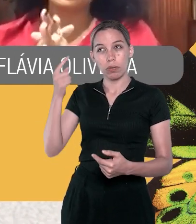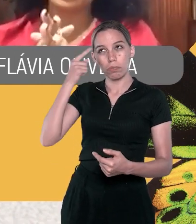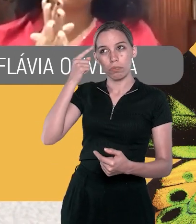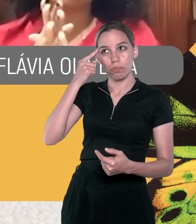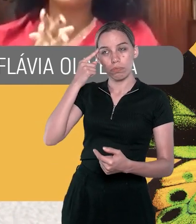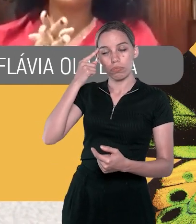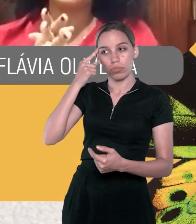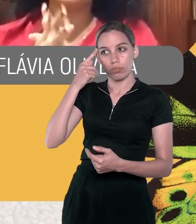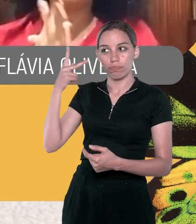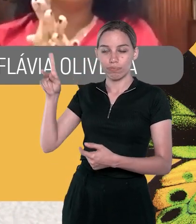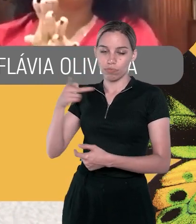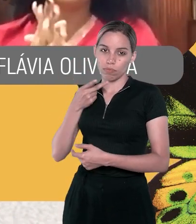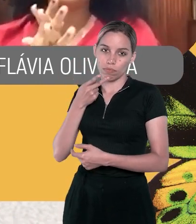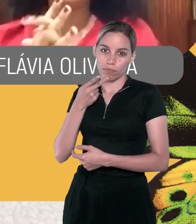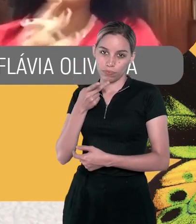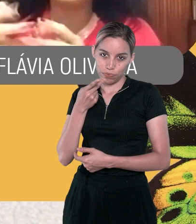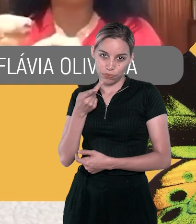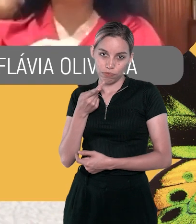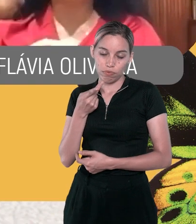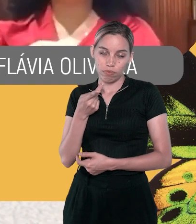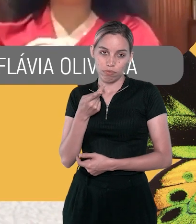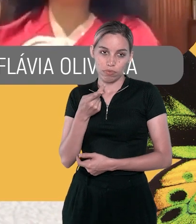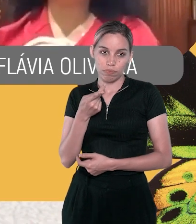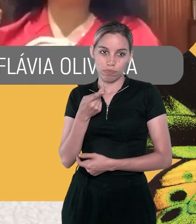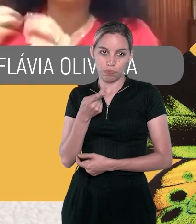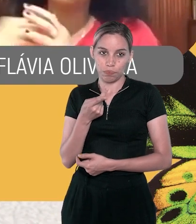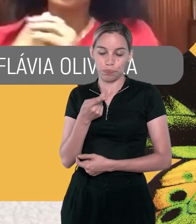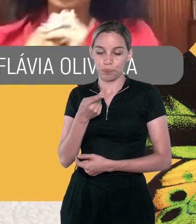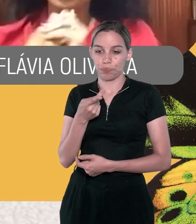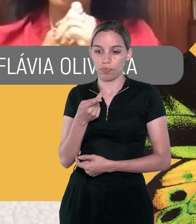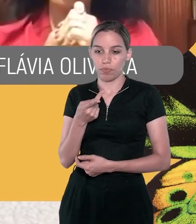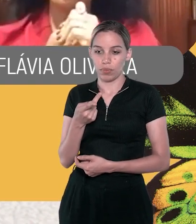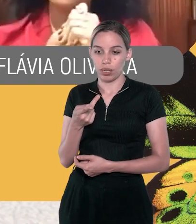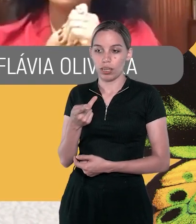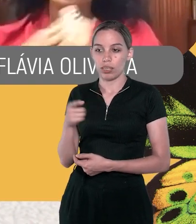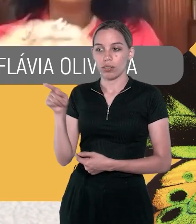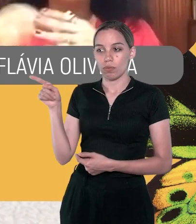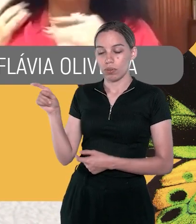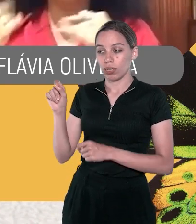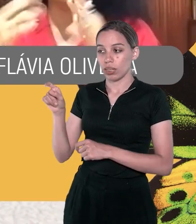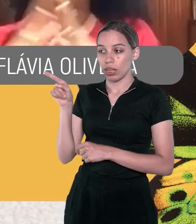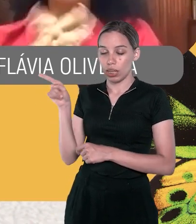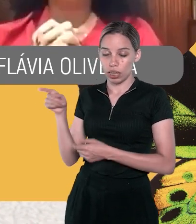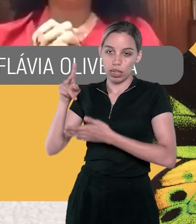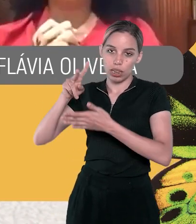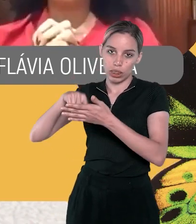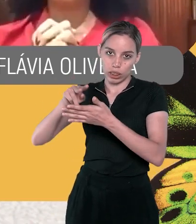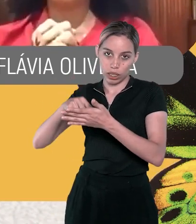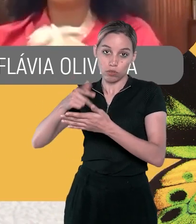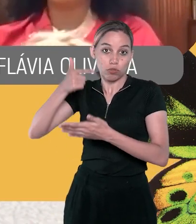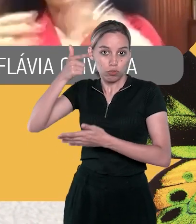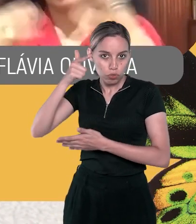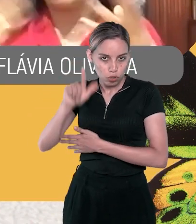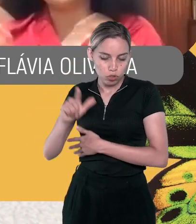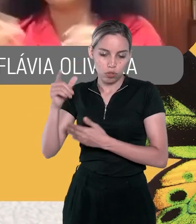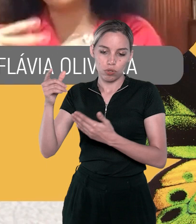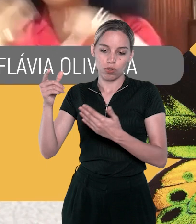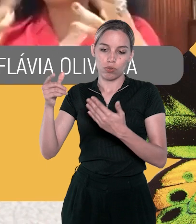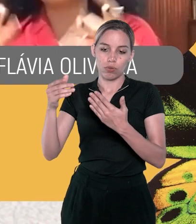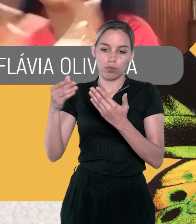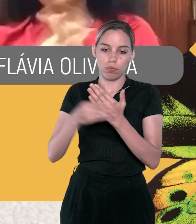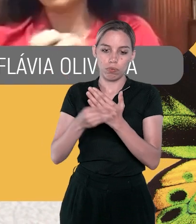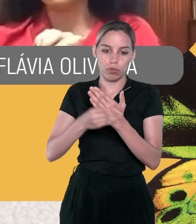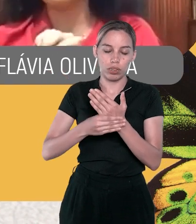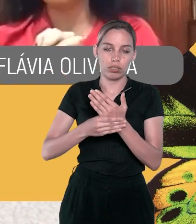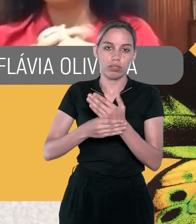fala do Sérgio, quando ele conta que está revisitando, né, obras que ele leu ainda